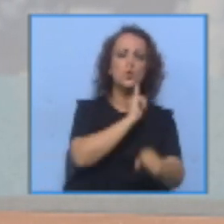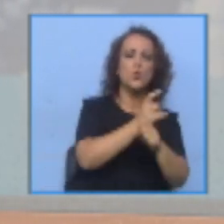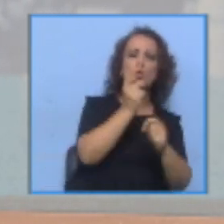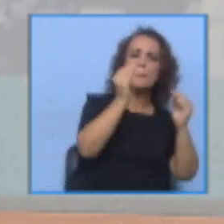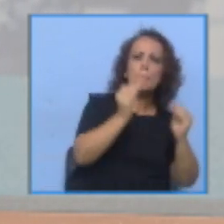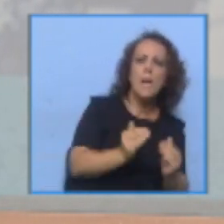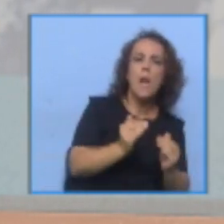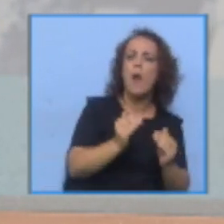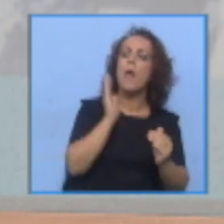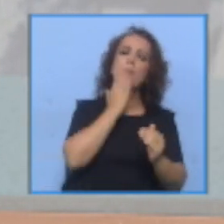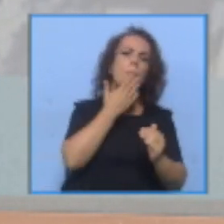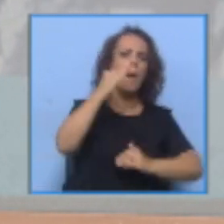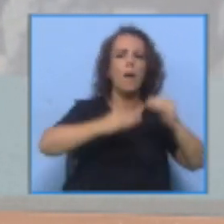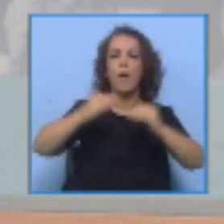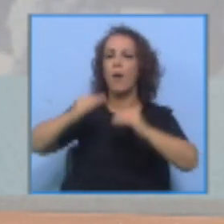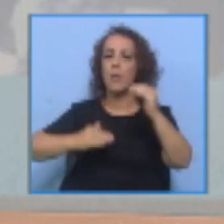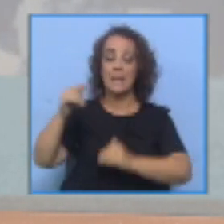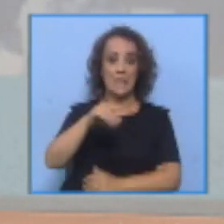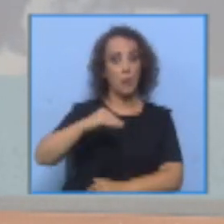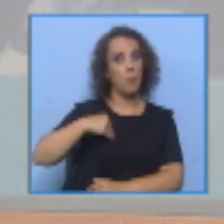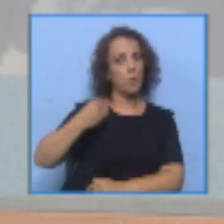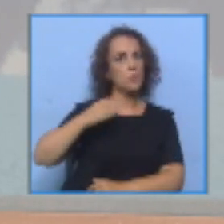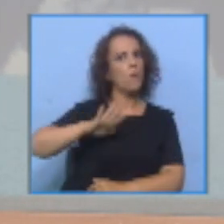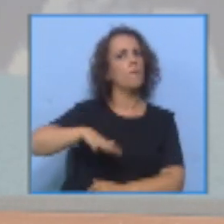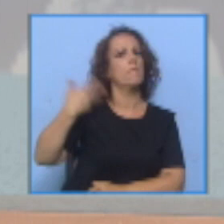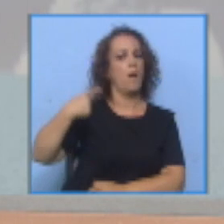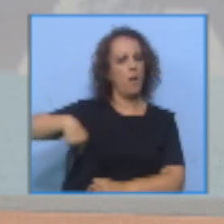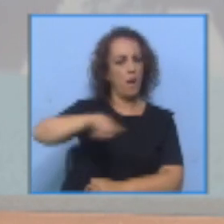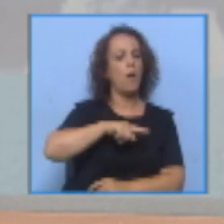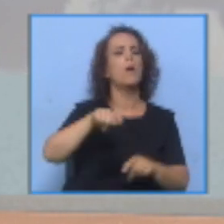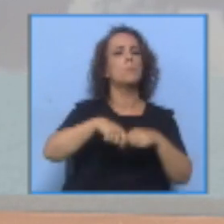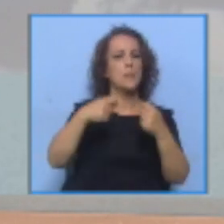é uma preocupação que se nota que tem crescido nos programas eleitorais.